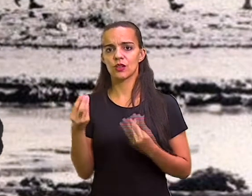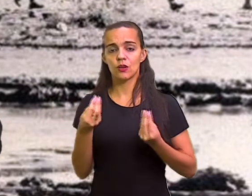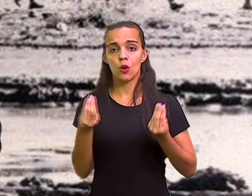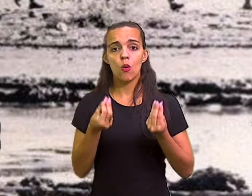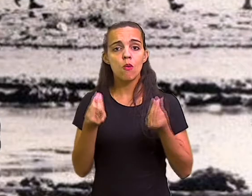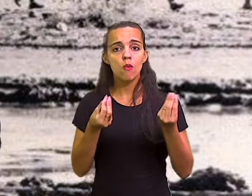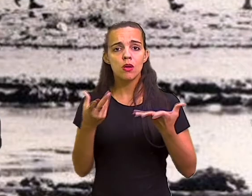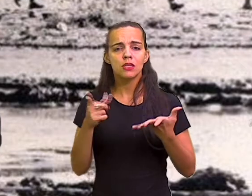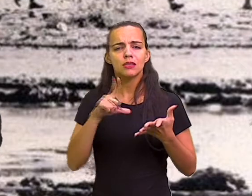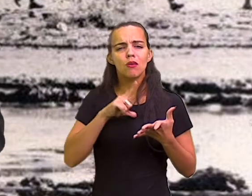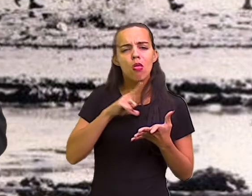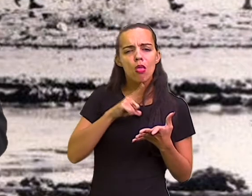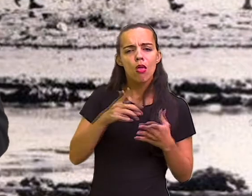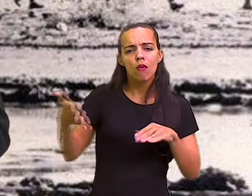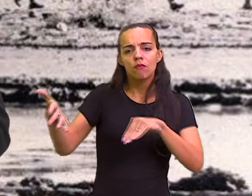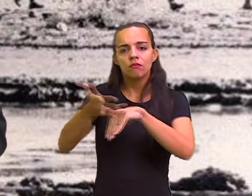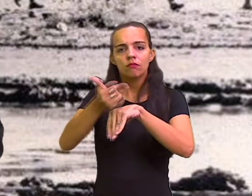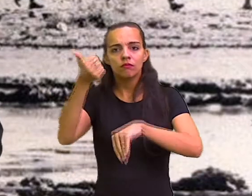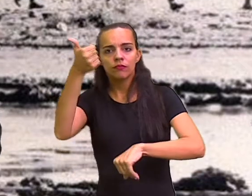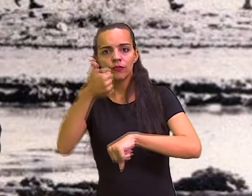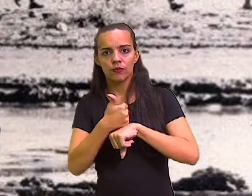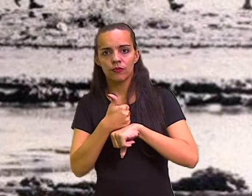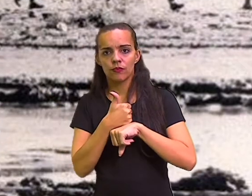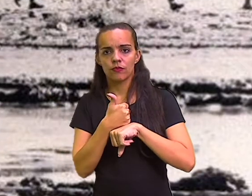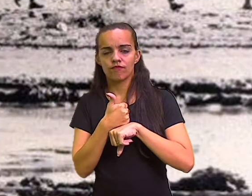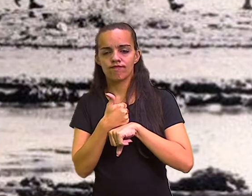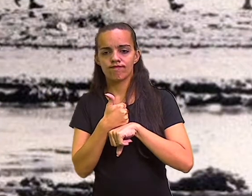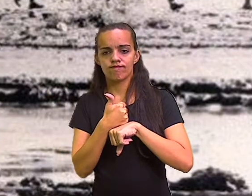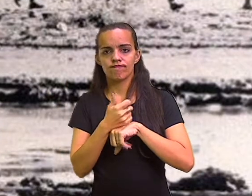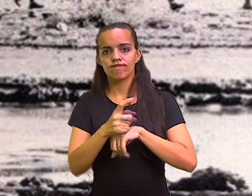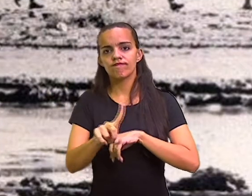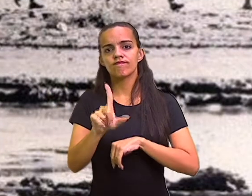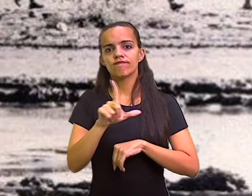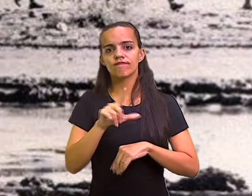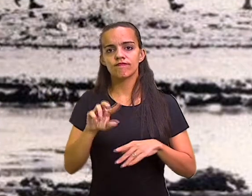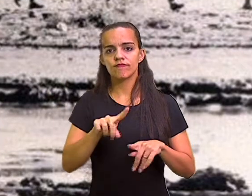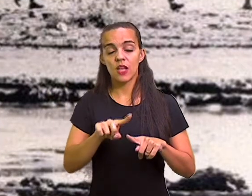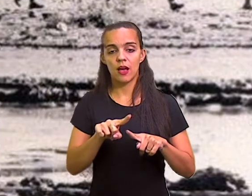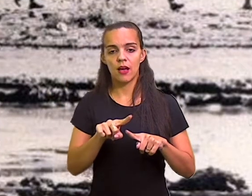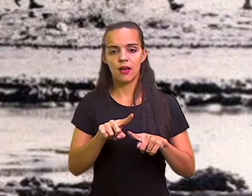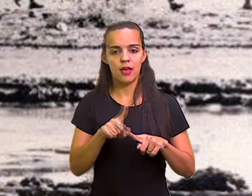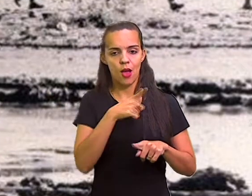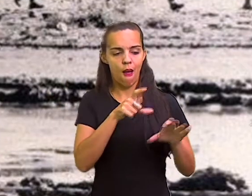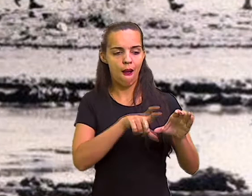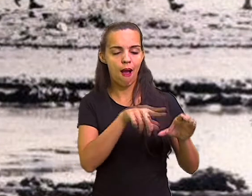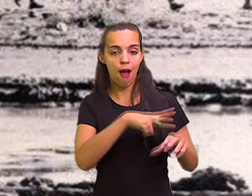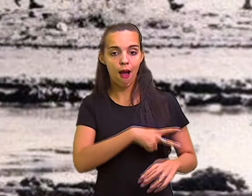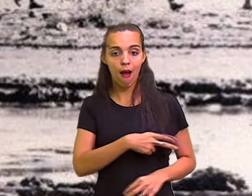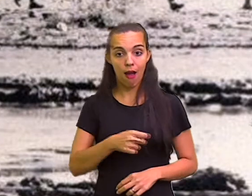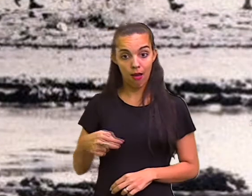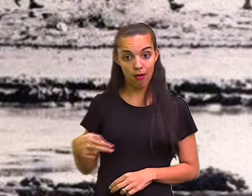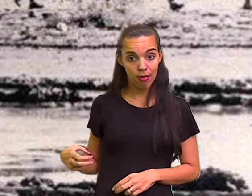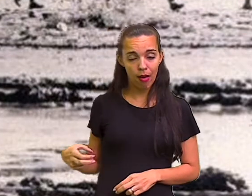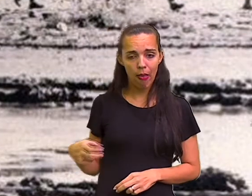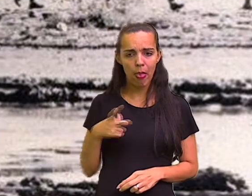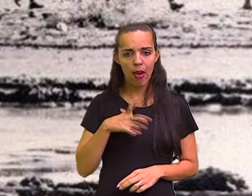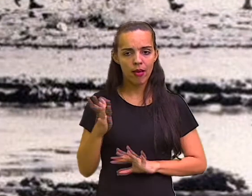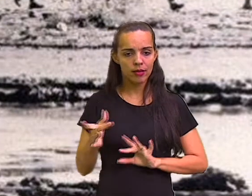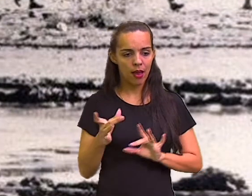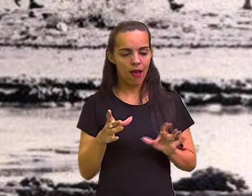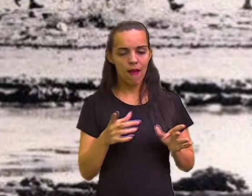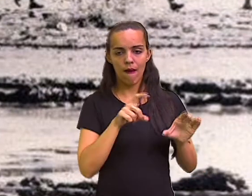parte da colonização aí. Ex-colônia passa a colonizar, iniciando uma onda de terror